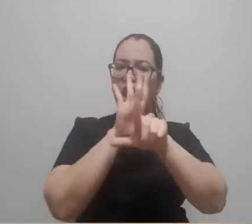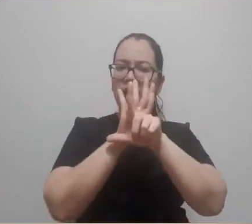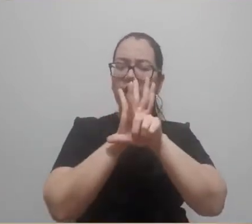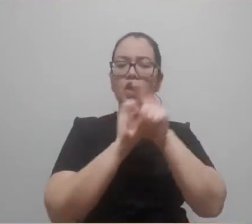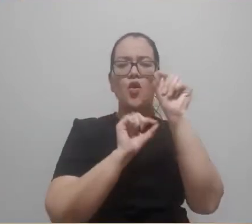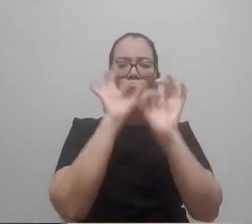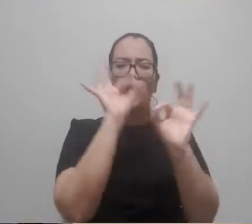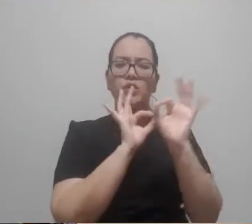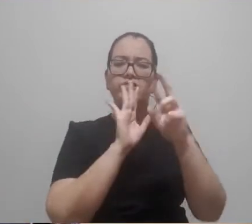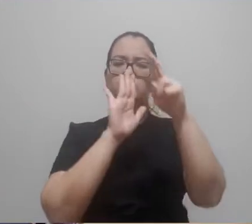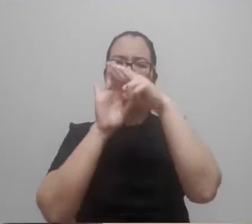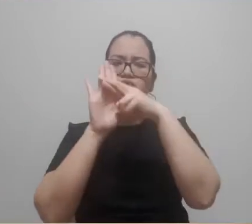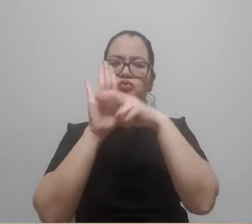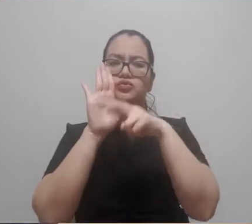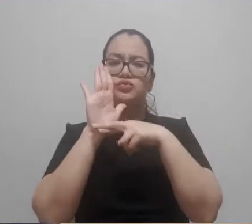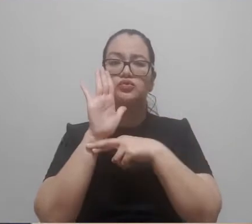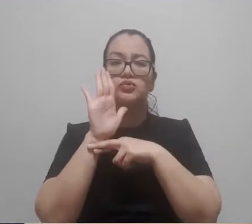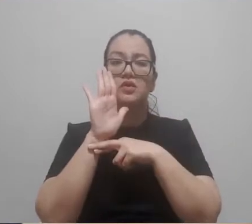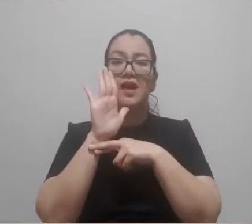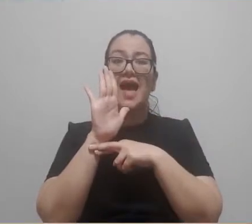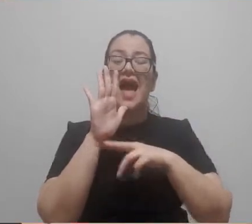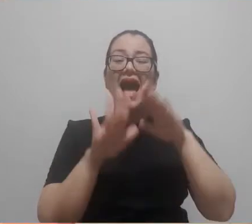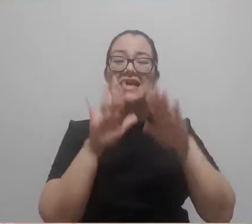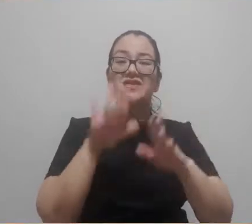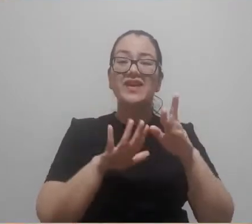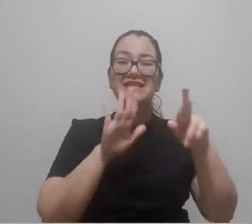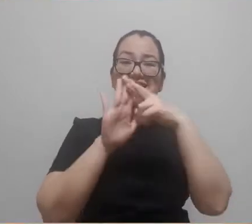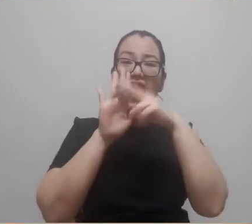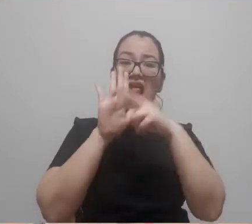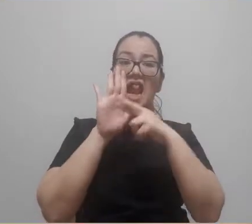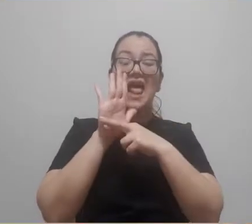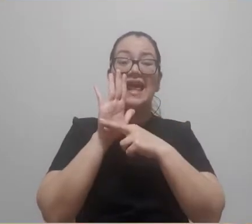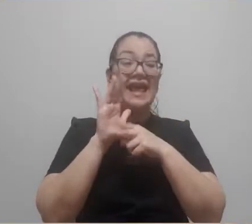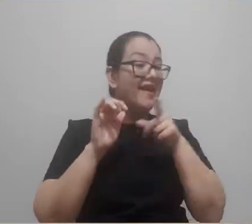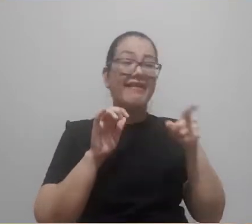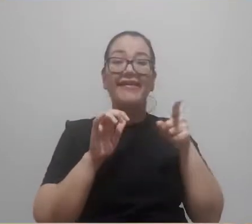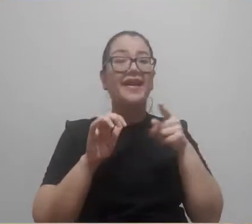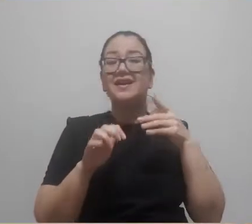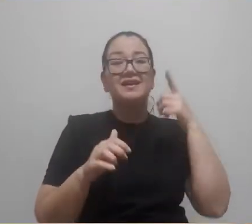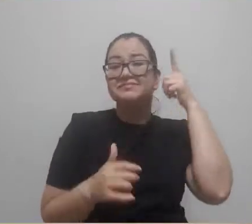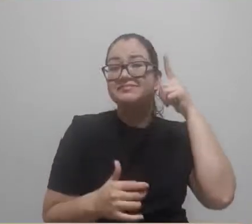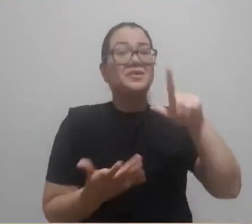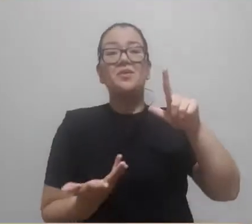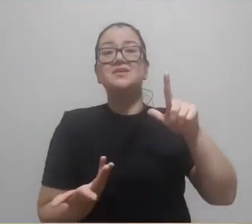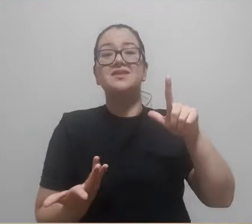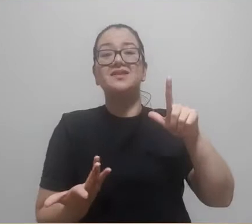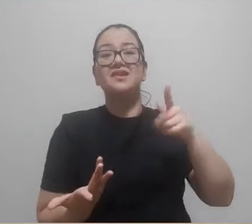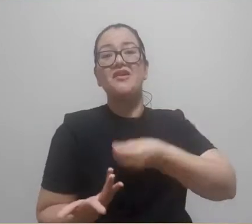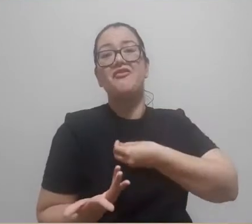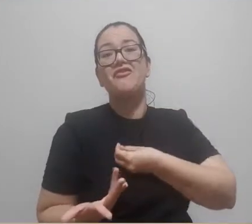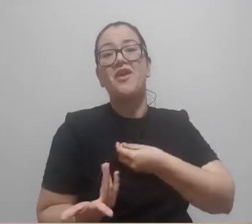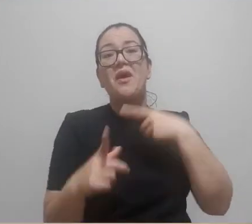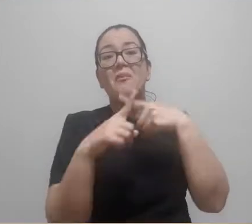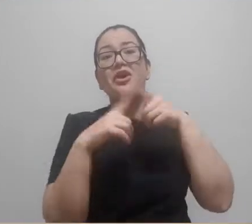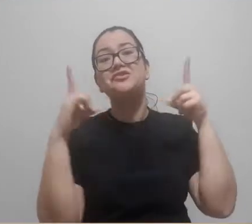interpretavam e estabeleciam normas que muitas vezes eram tão severas que nem eles mesmos poderiam cumprir. Uma religião que